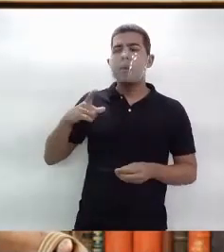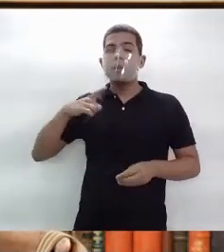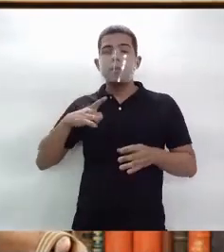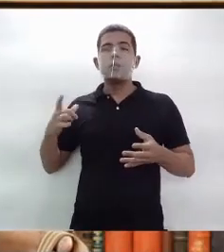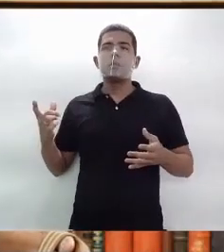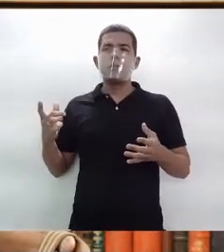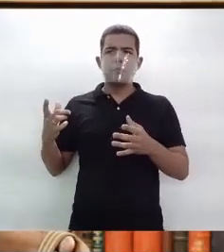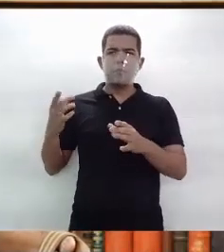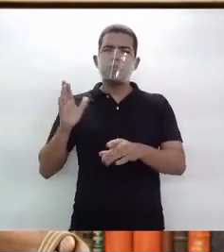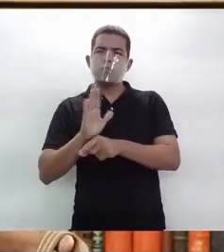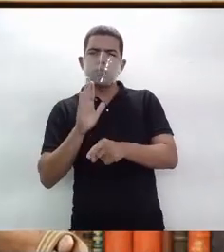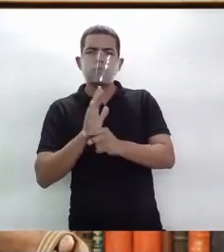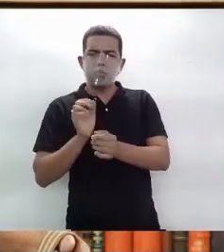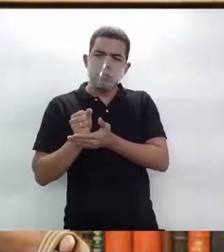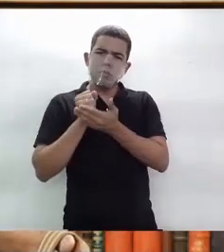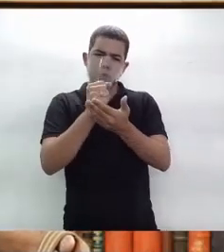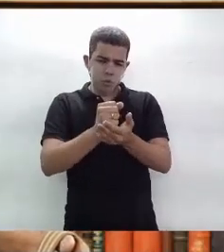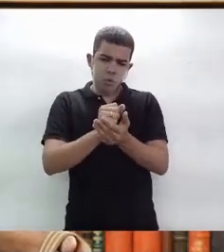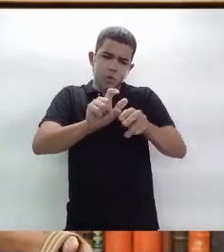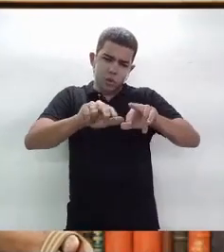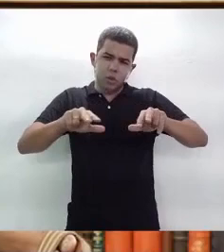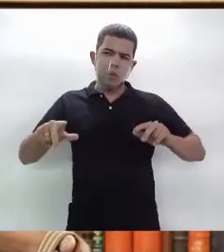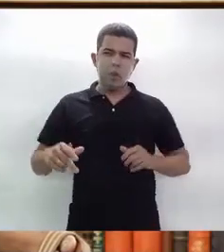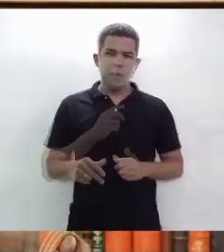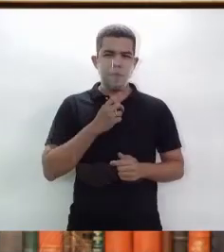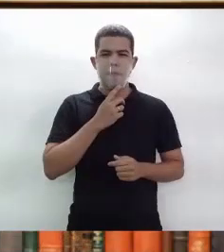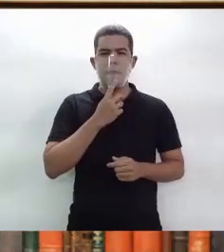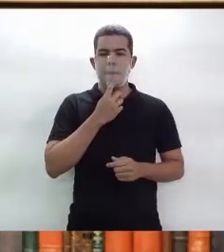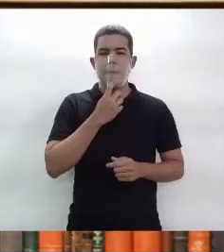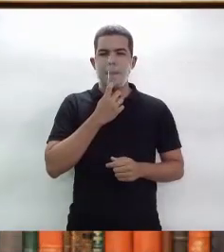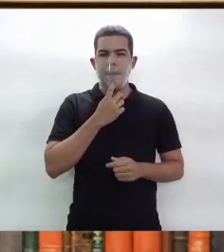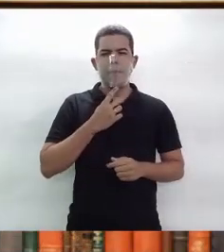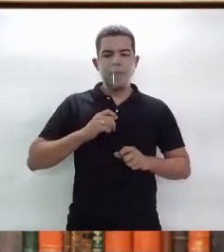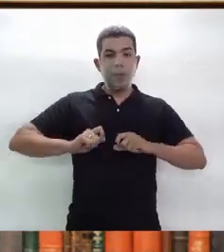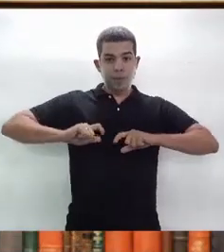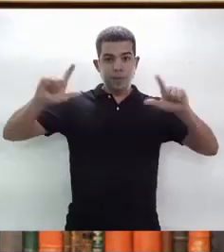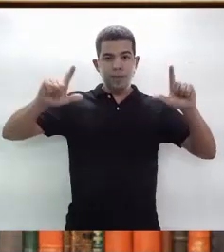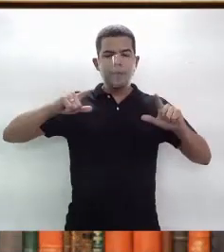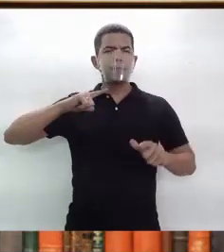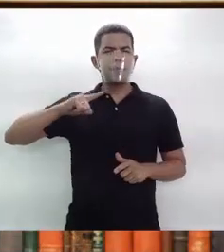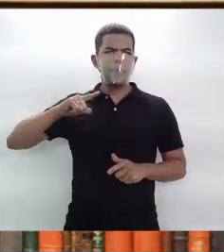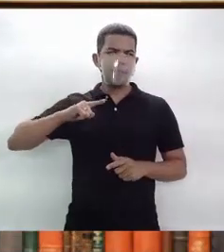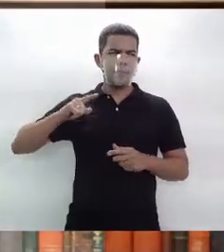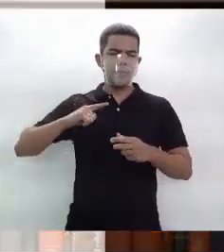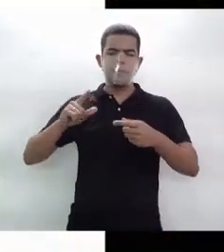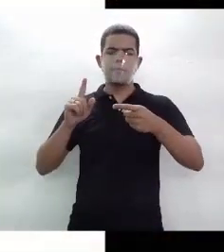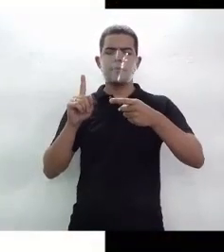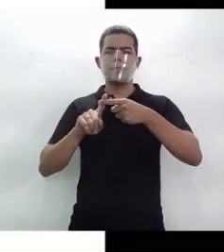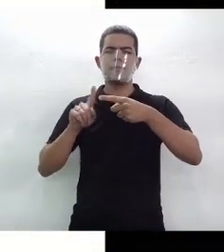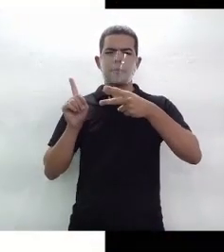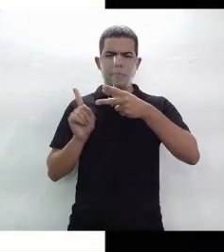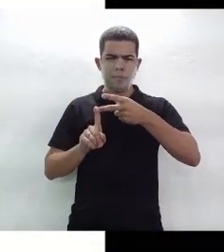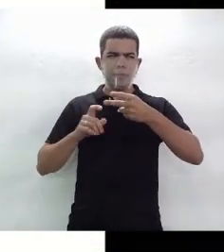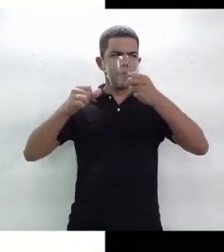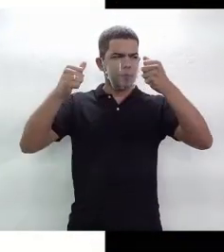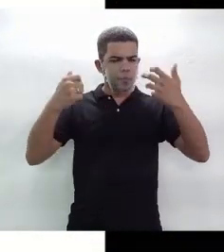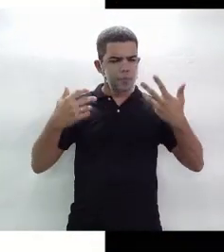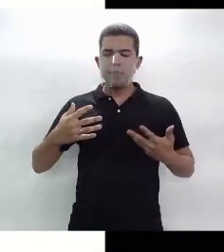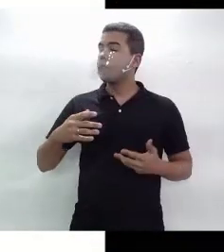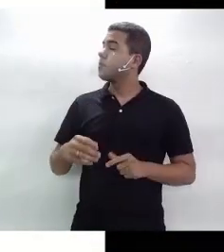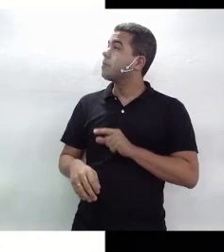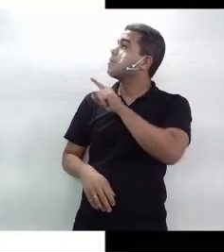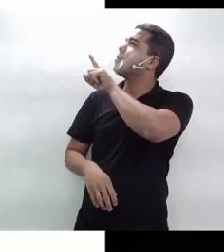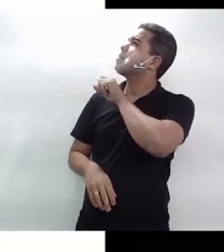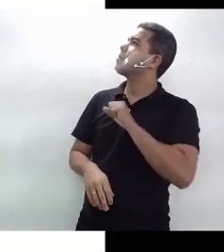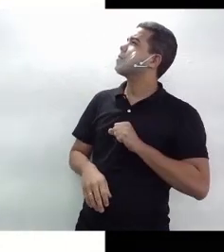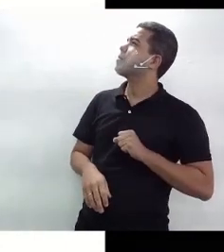comunidade trazendo um pouquinho de arte, traz na comunidade um pouquinho de cultura. Na tela novamente, Carlas, eu gostaria que a gente abordasse mais um pouco